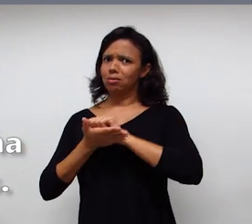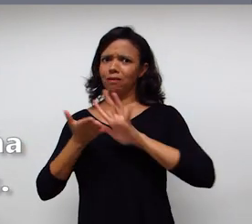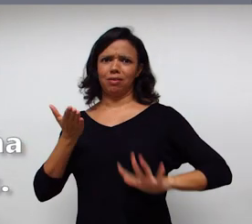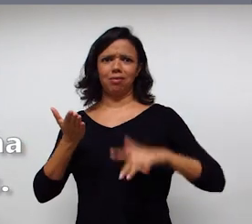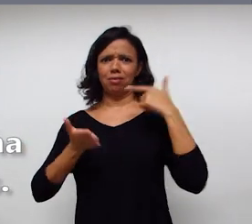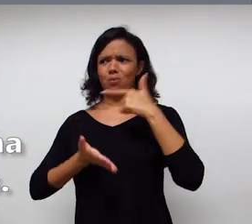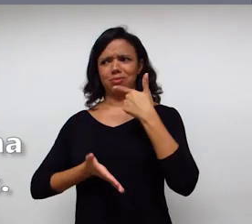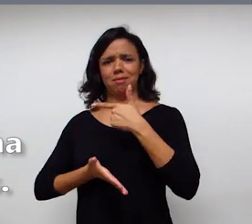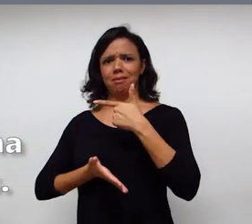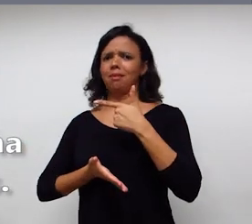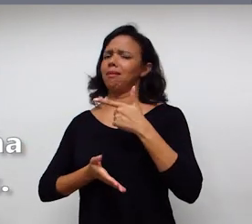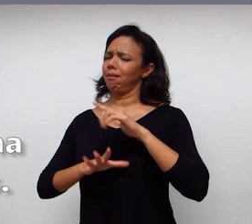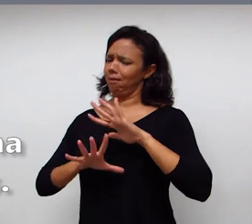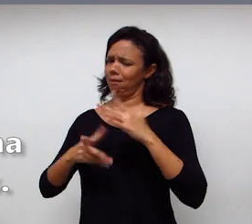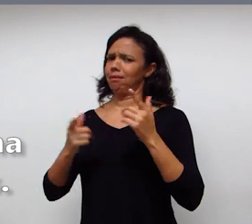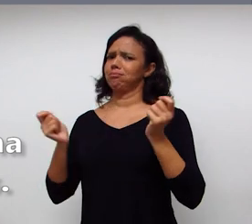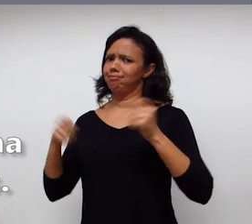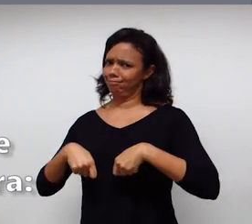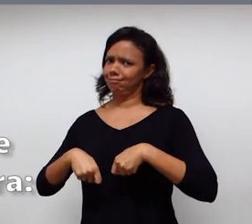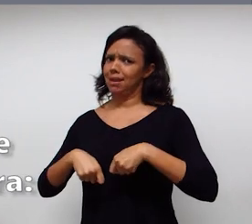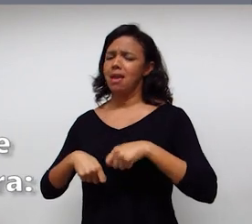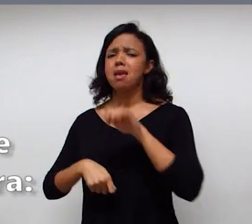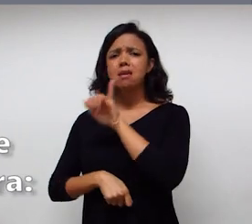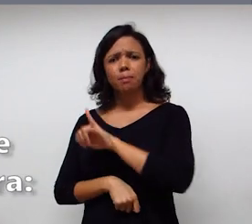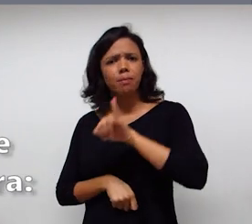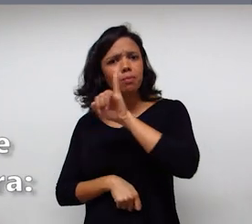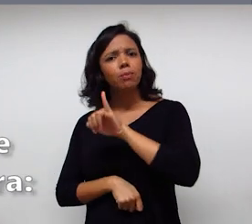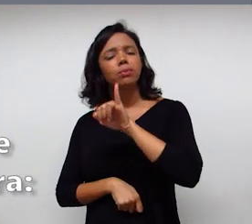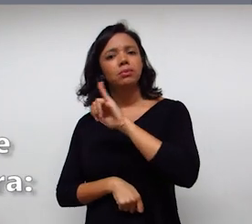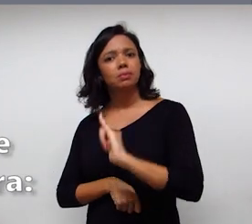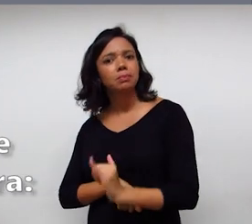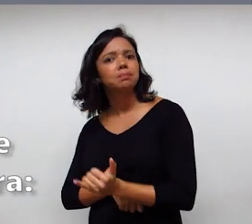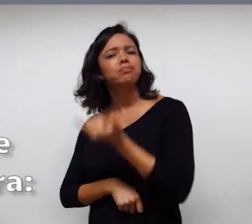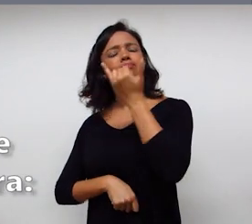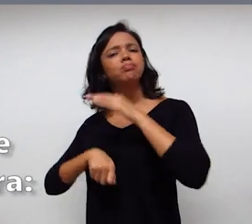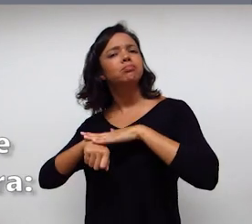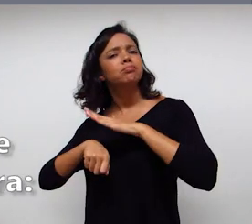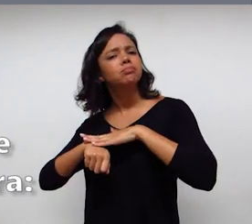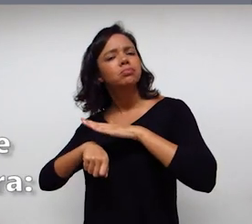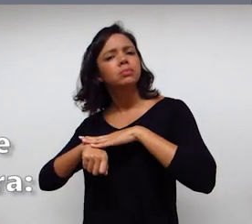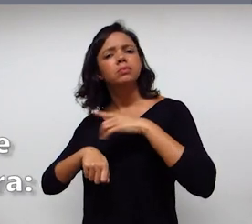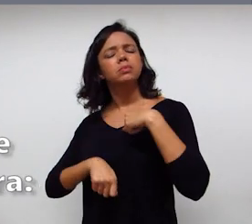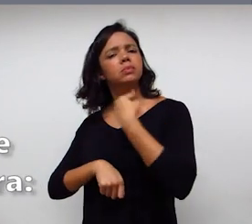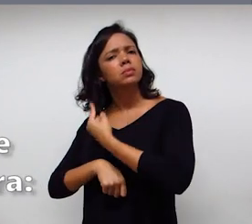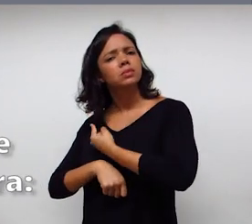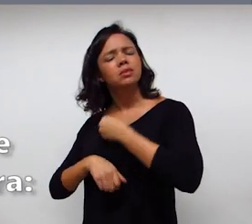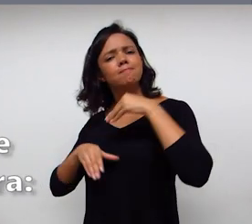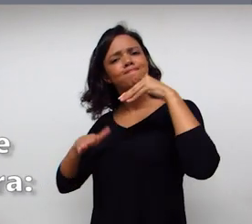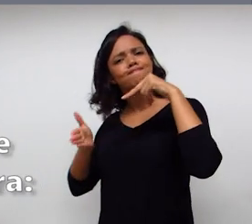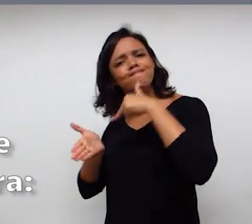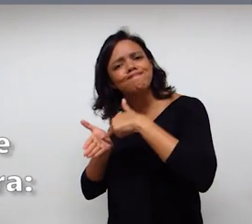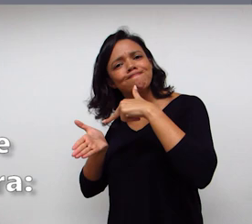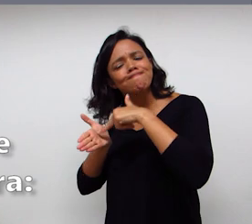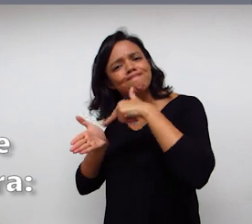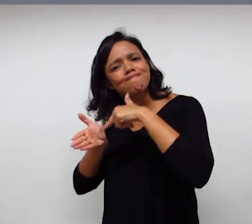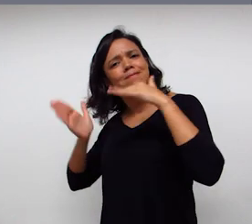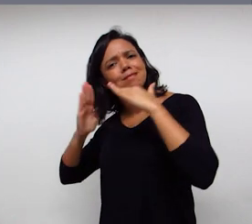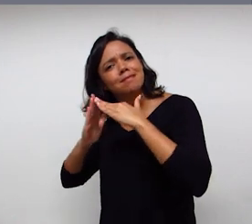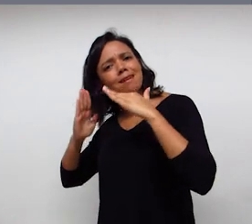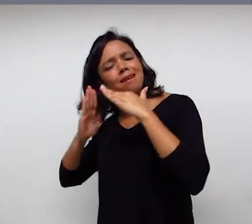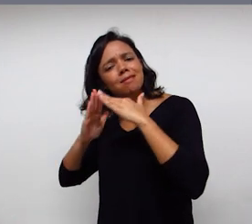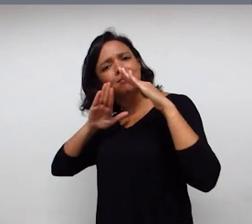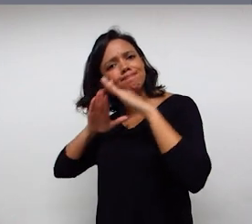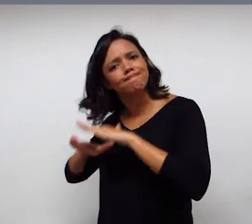outras coisas para fazer com essas crianças, né? Então é importante a gente aproveitar esse momento que estamos mais em